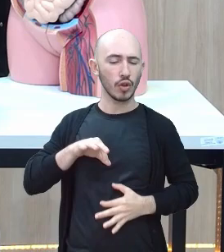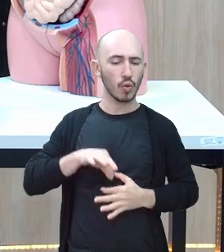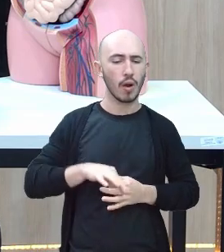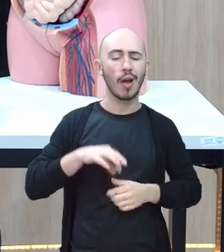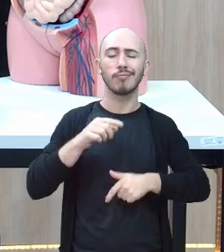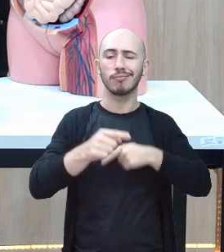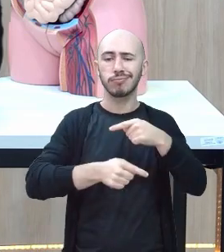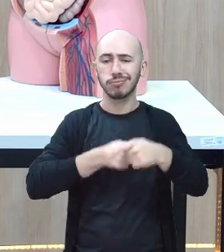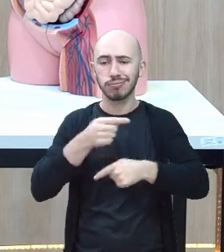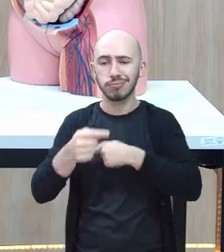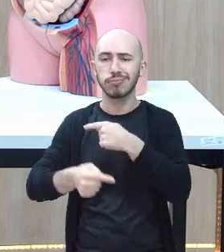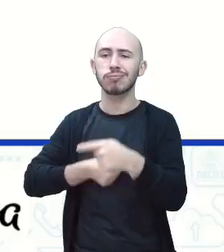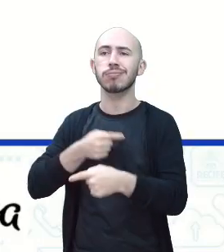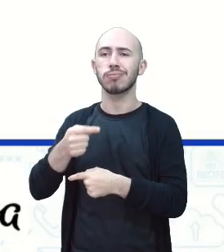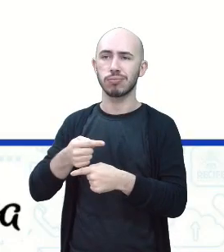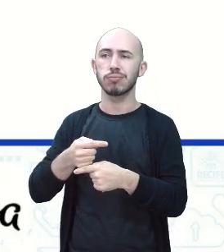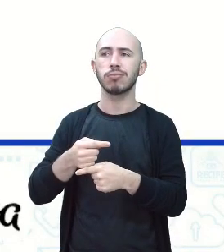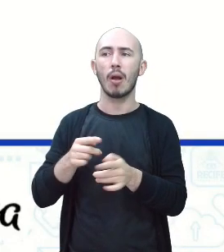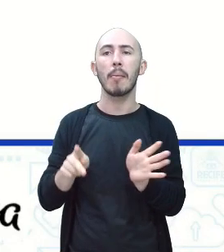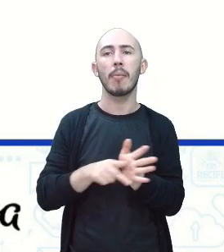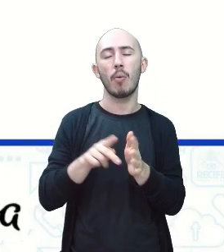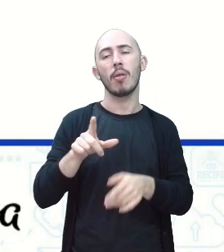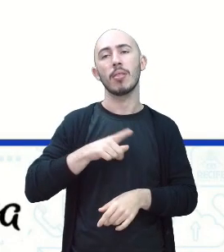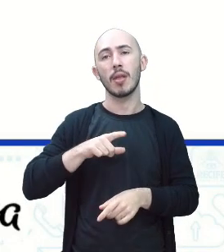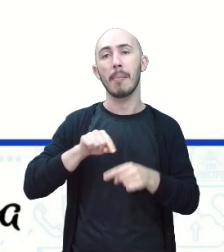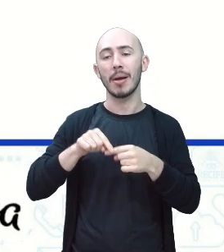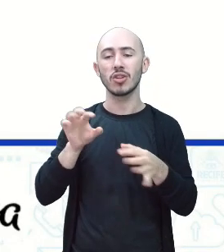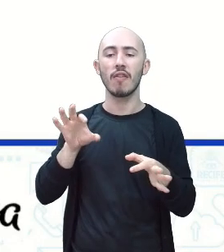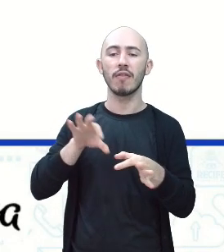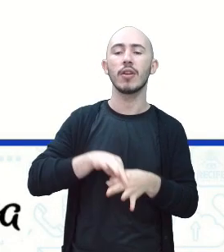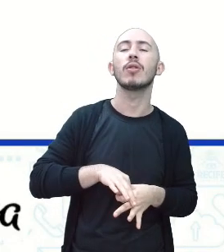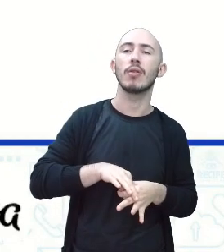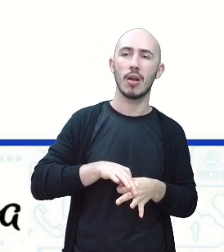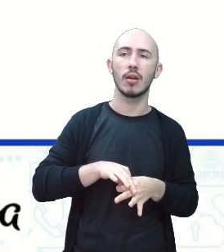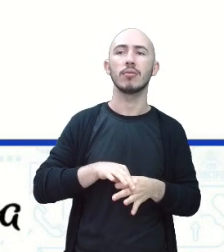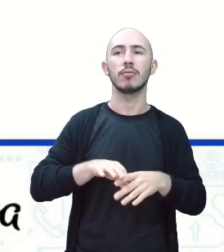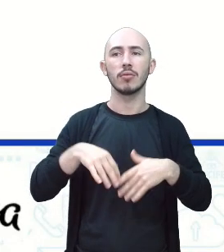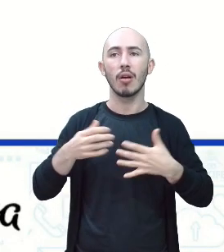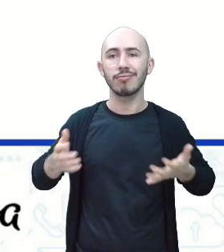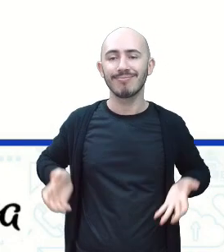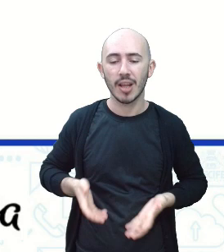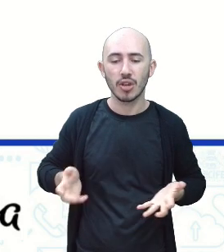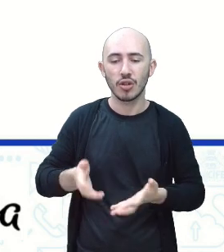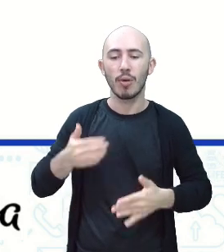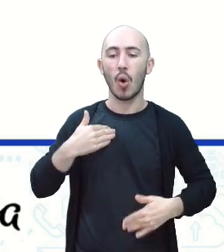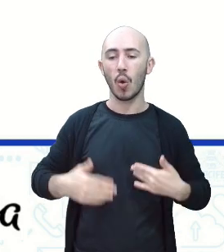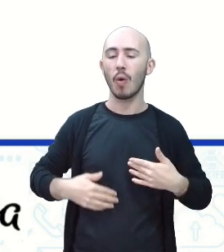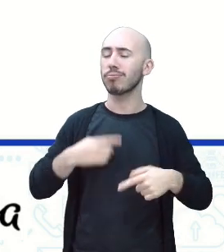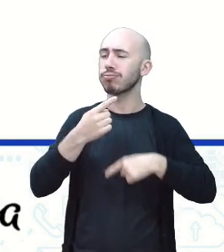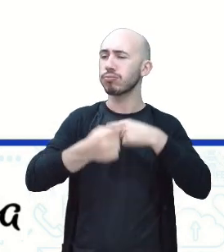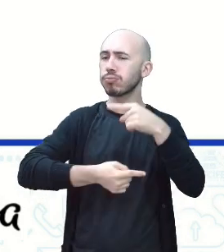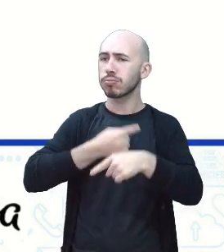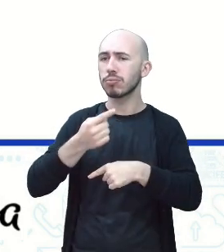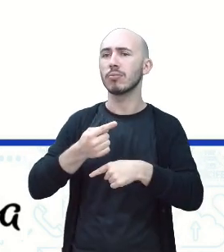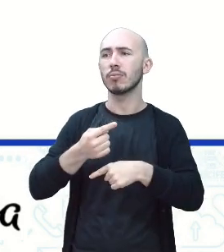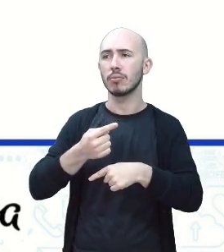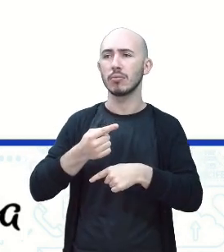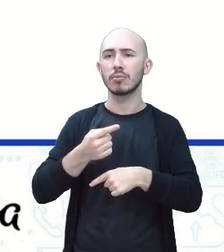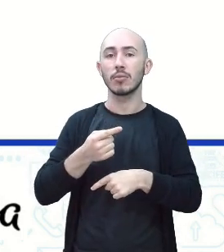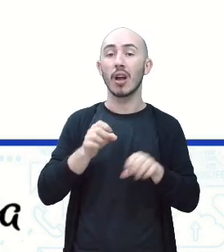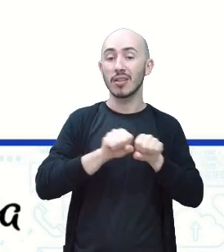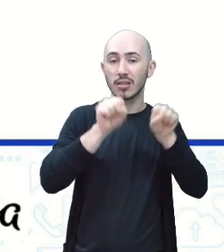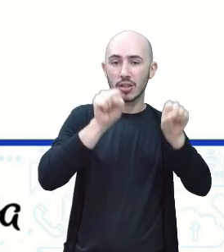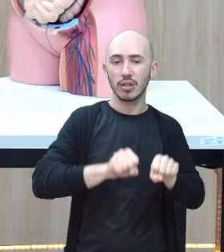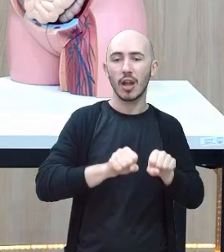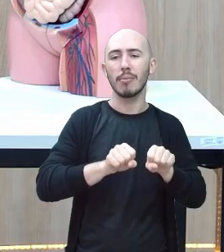Os diferentes sistemas de órgãos, eles também cooperam para manter o corpo funcionando. Então, cada sistema, ele está